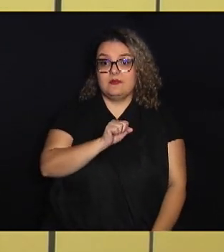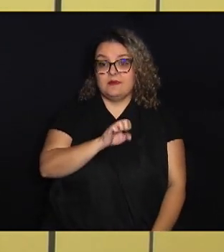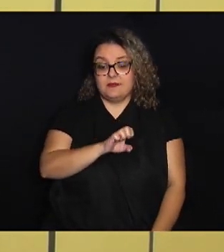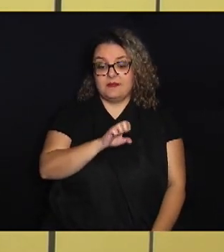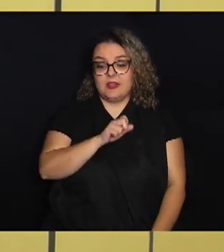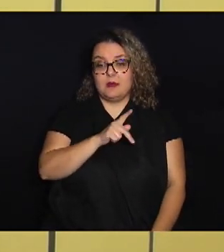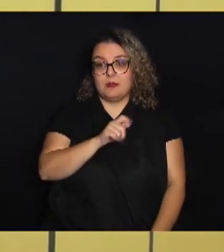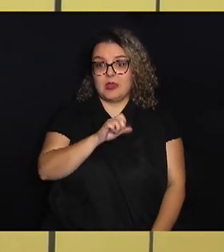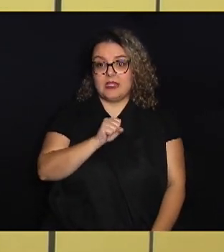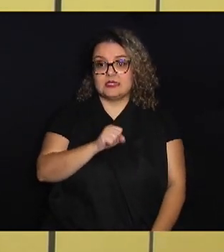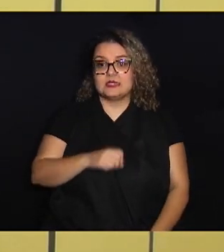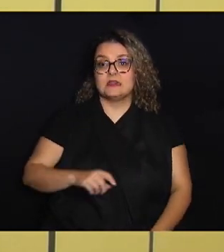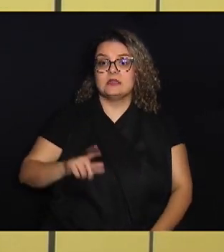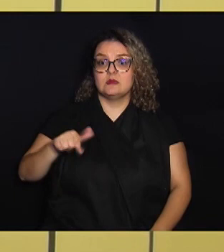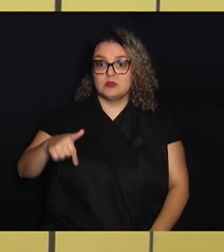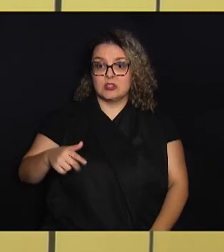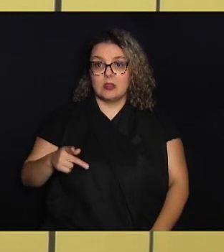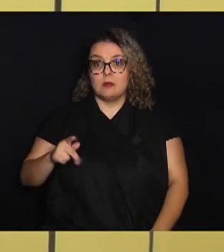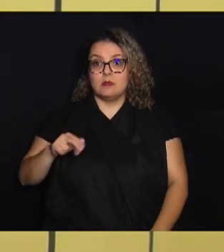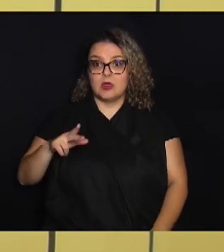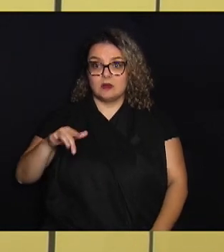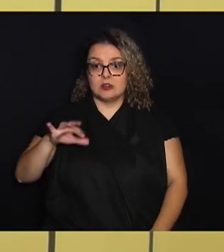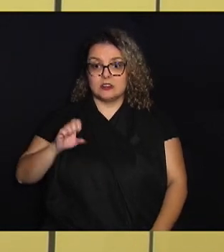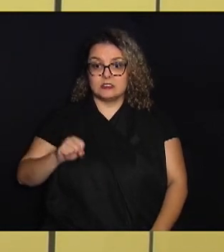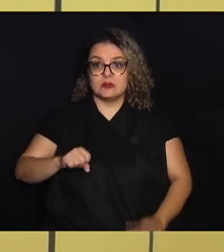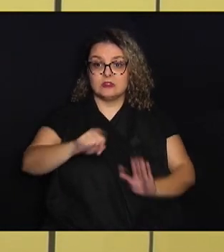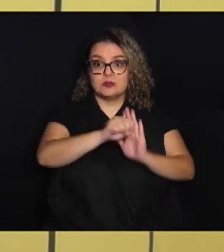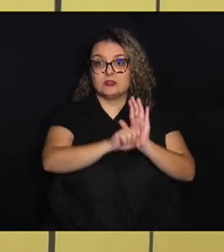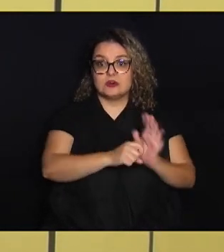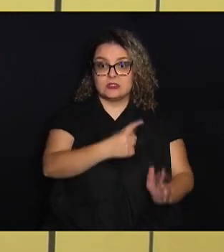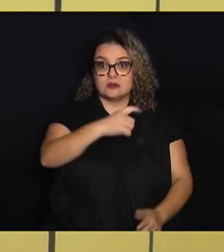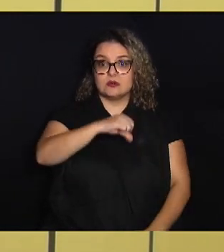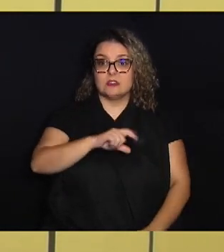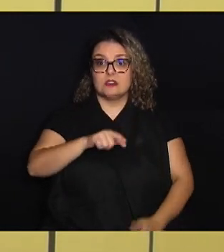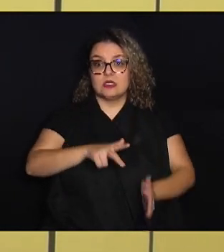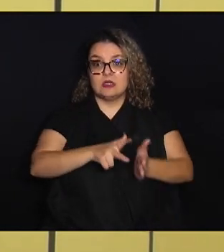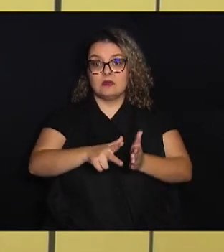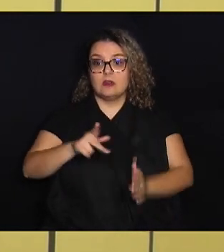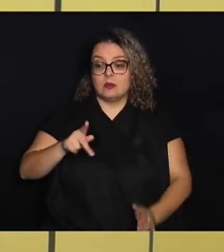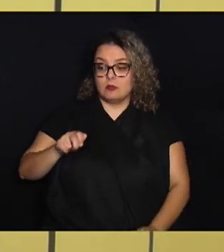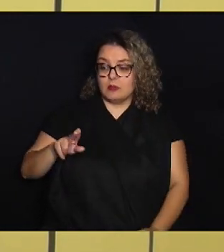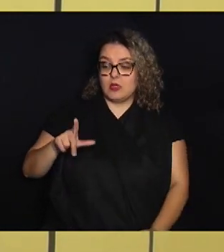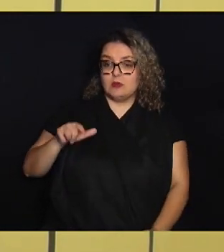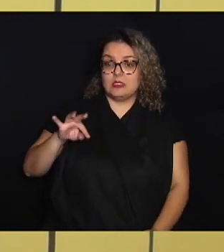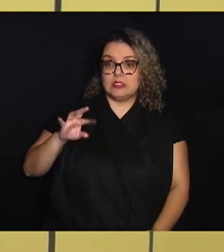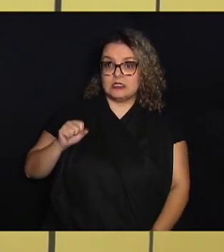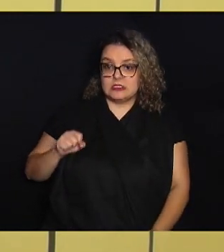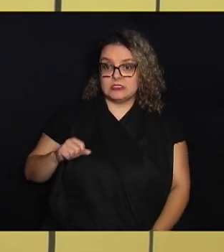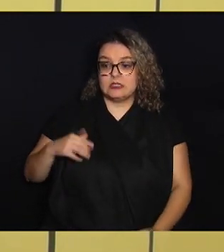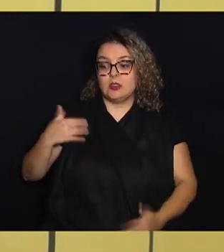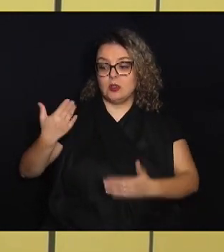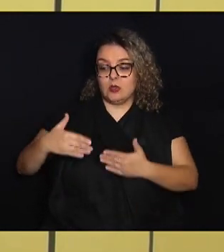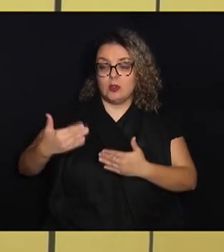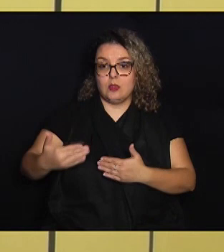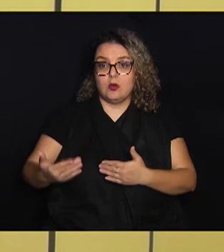da Paulista, quem falava isso era o pessoal lá do século XIX, porque era a Ferrovia Paulista. E a partir da